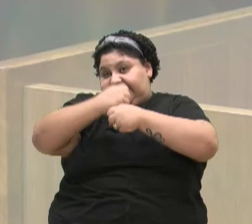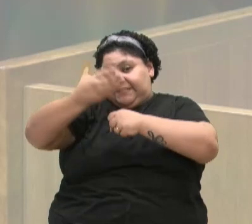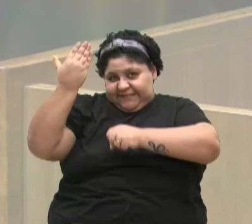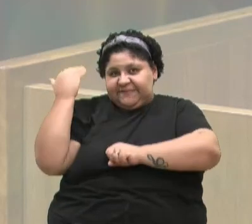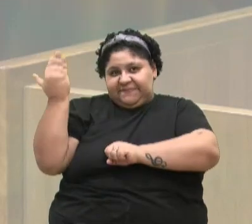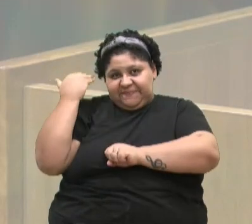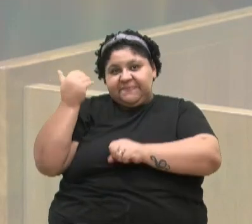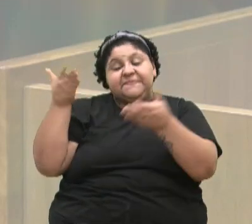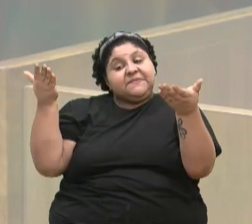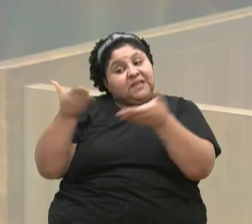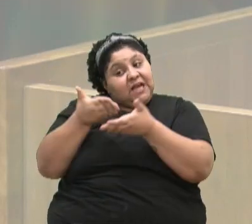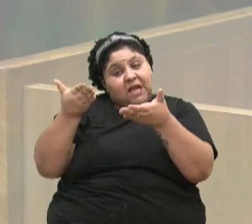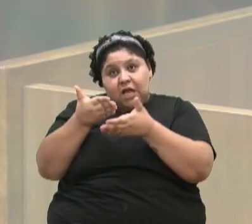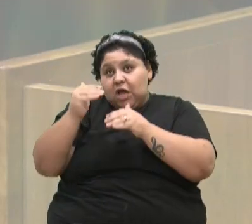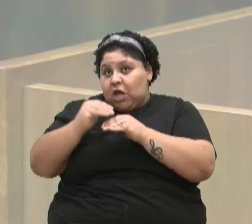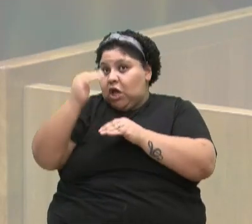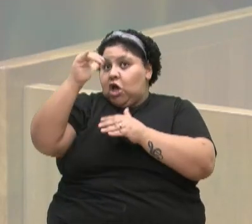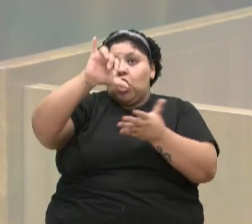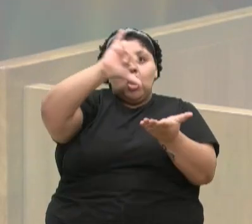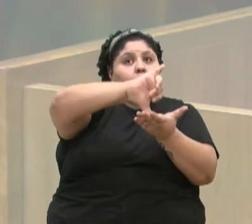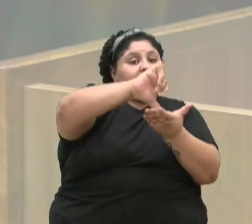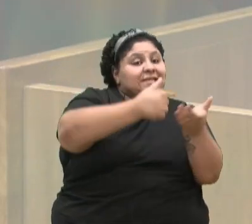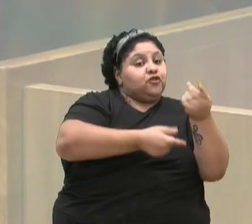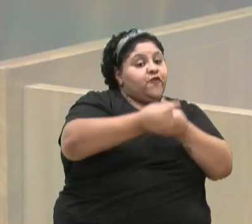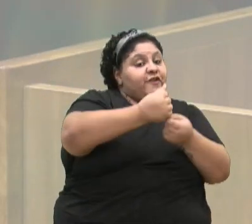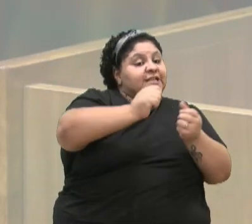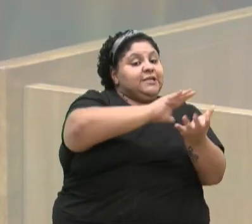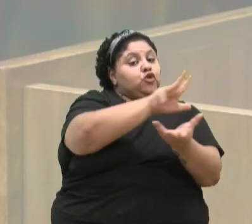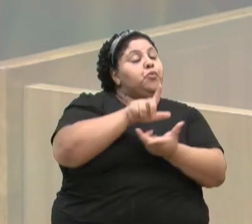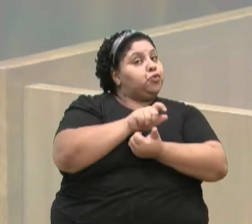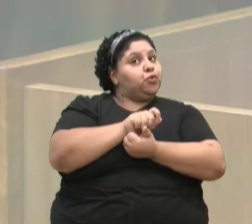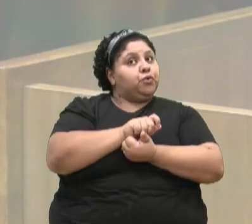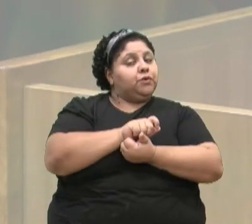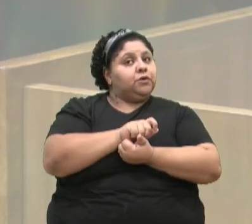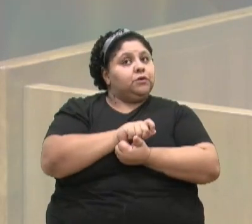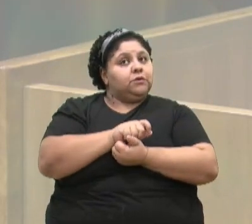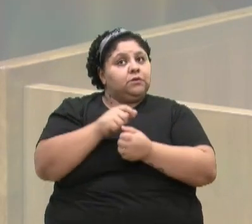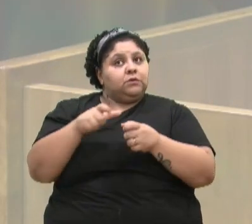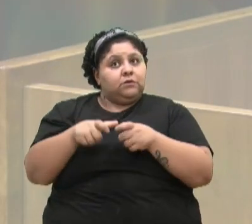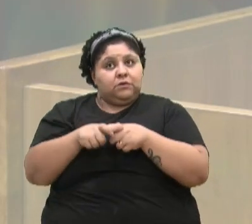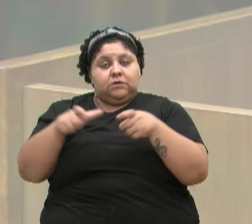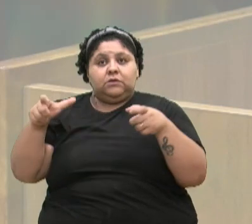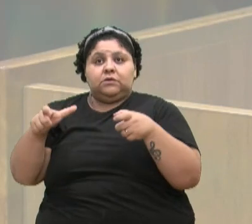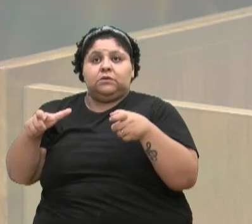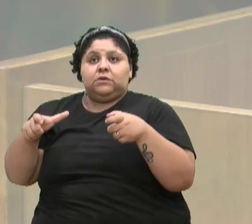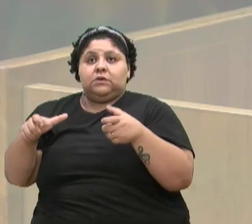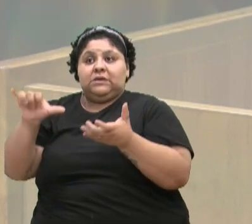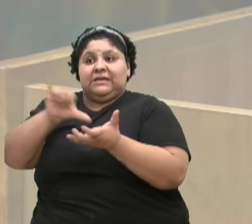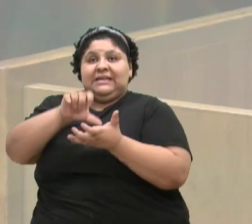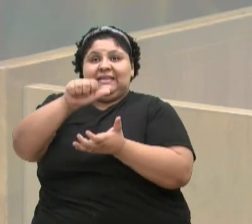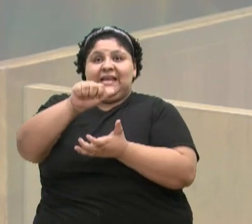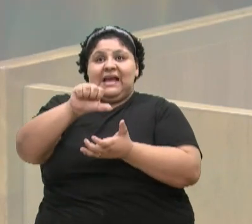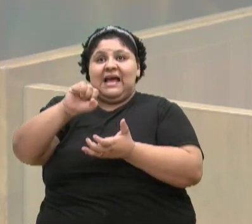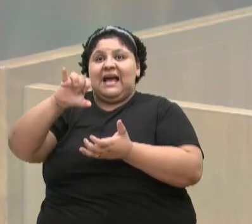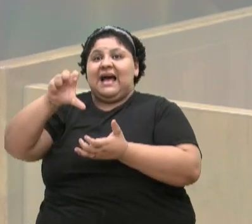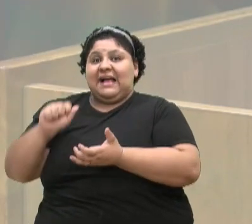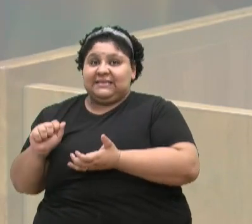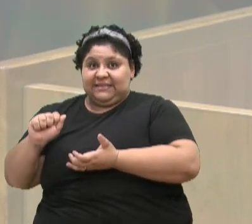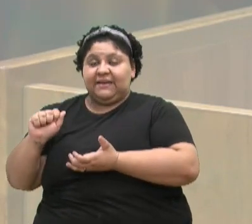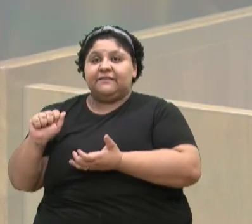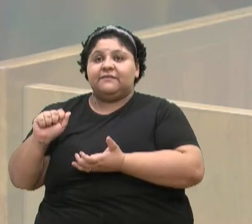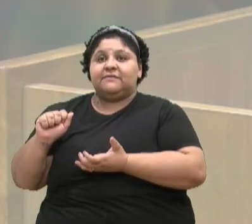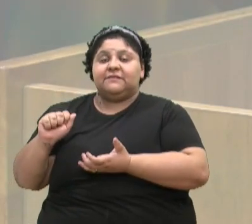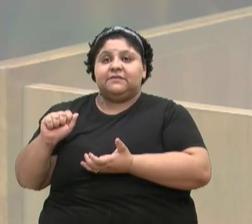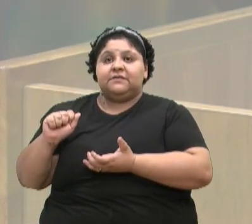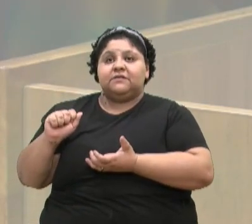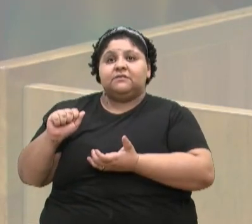é um dos maiores centros financeiros do mundo, o maior porto da Ásia, é